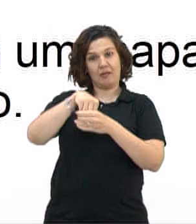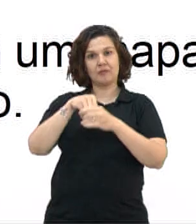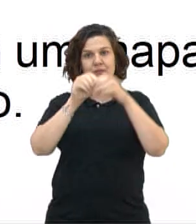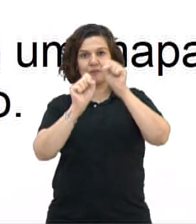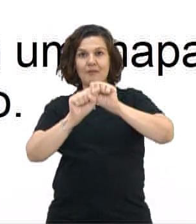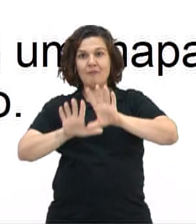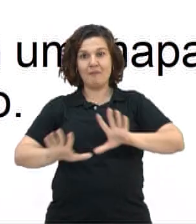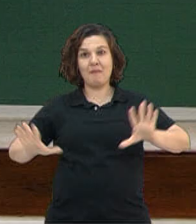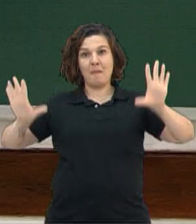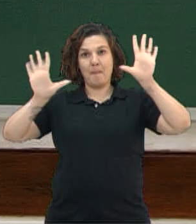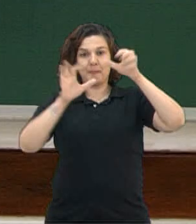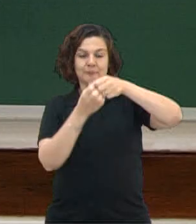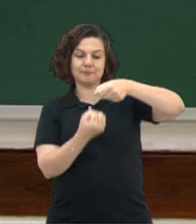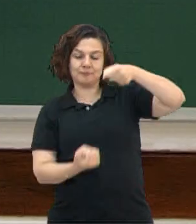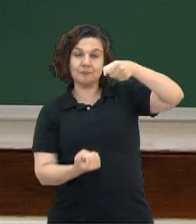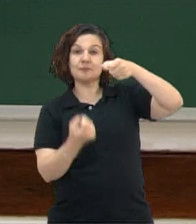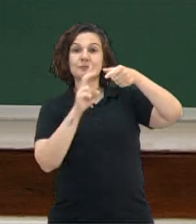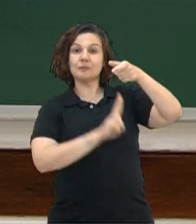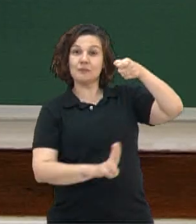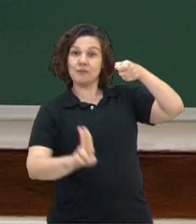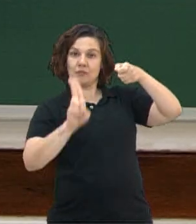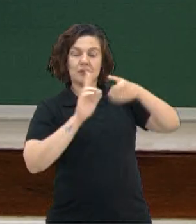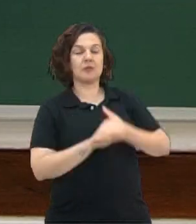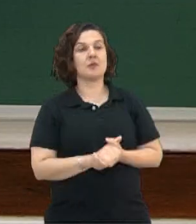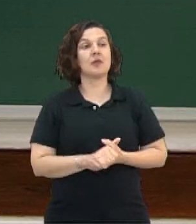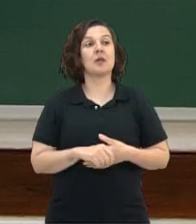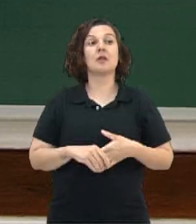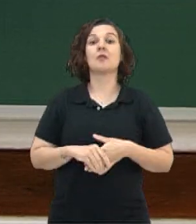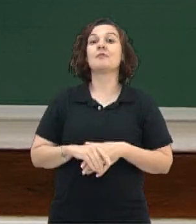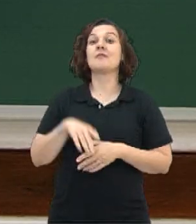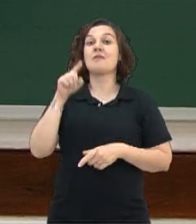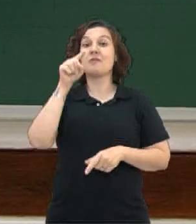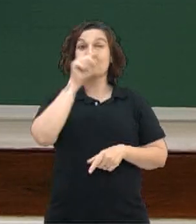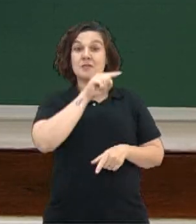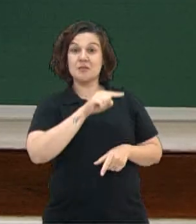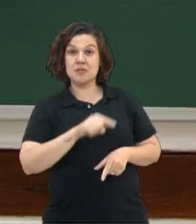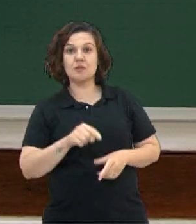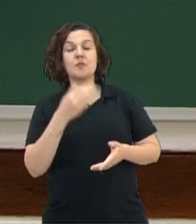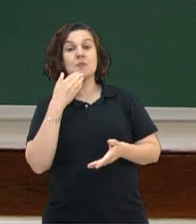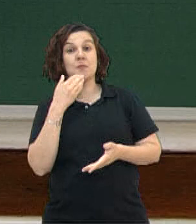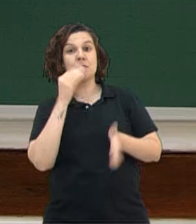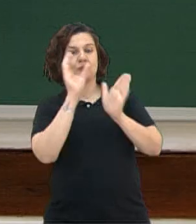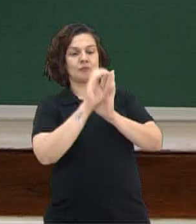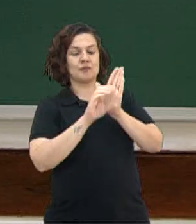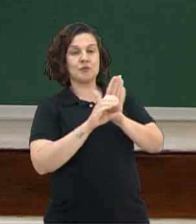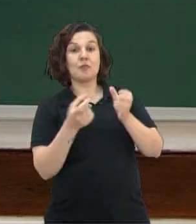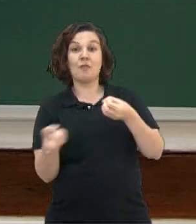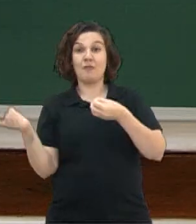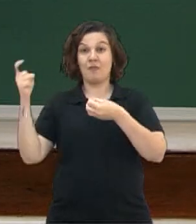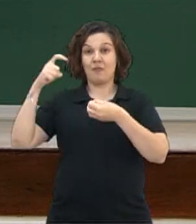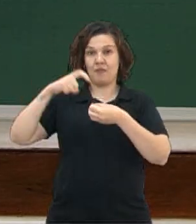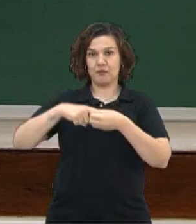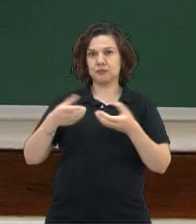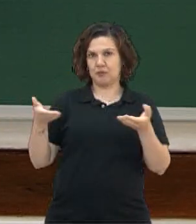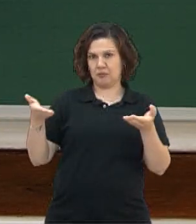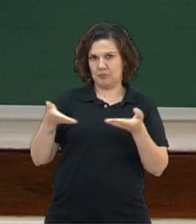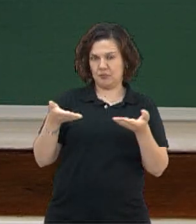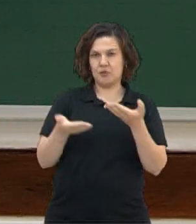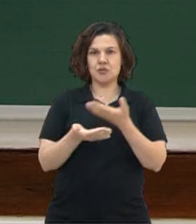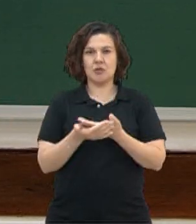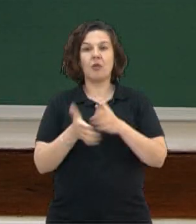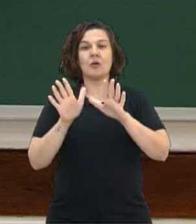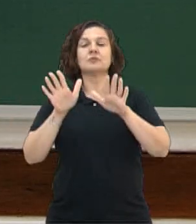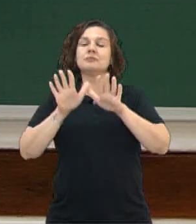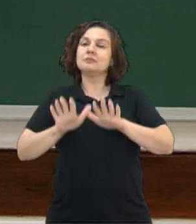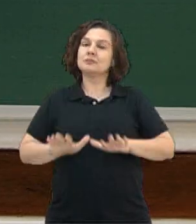utilização. Então, esses conteúdos foram pedidos para que fossem retomados aqui. E nós vamos, com bastante